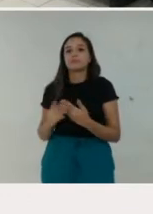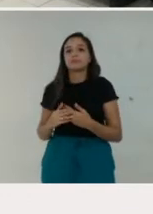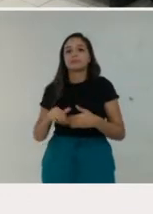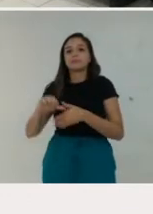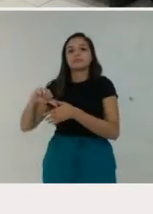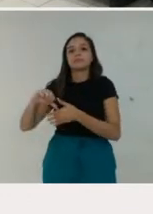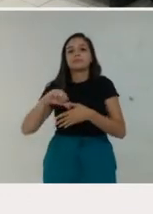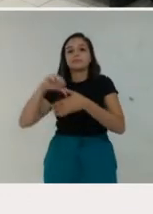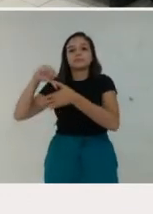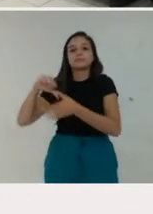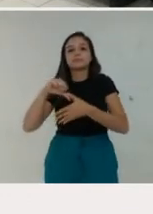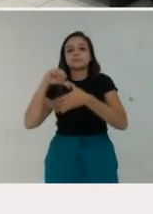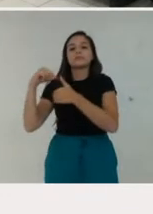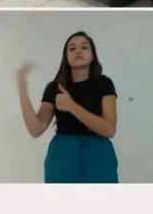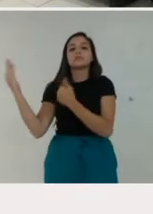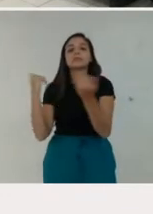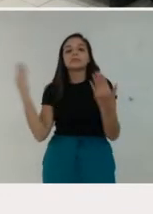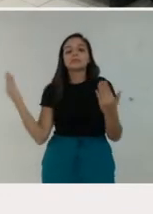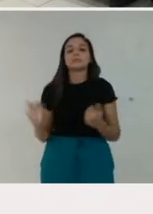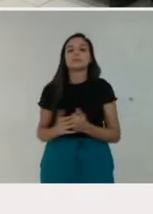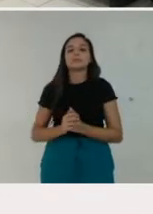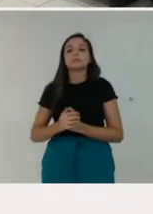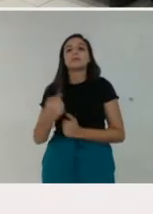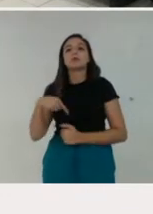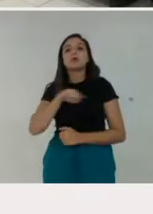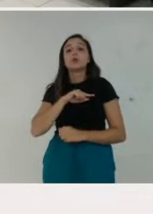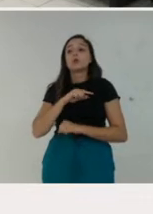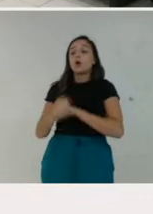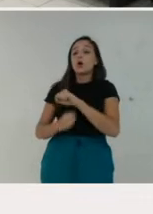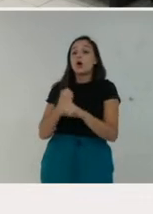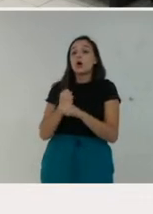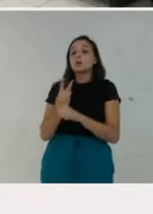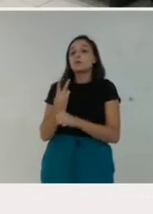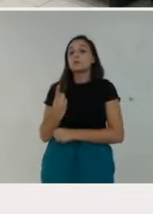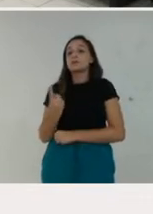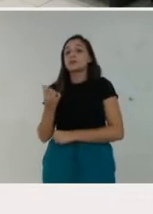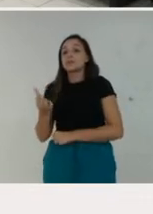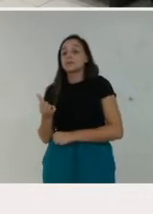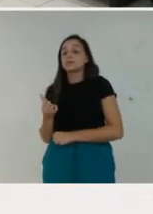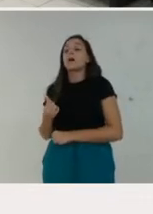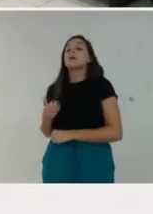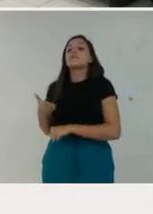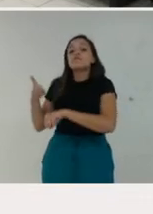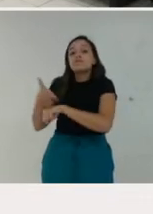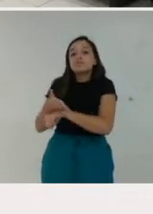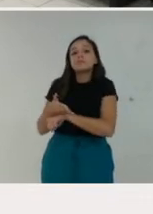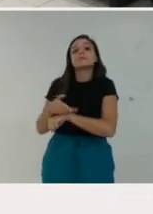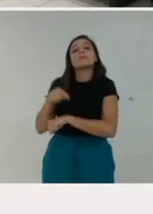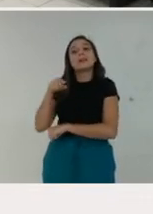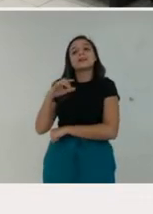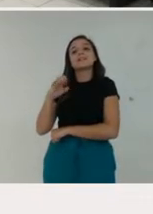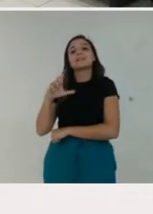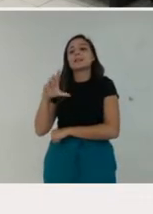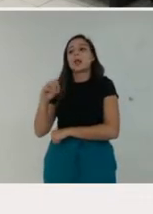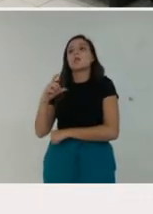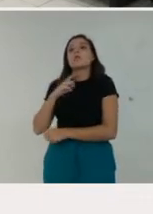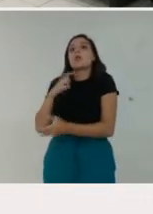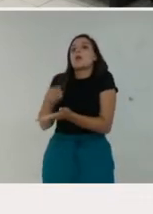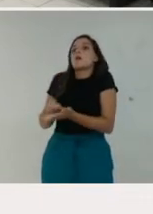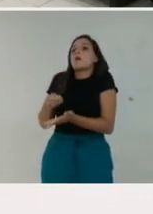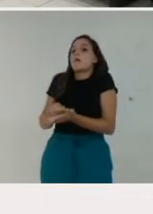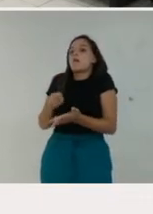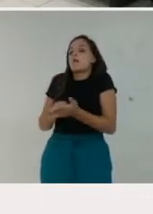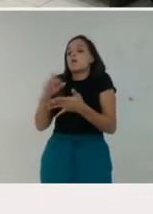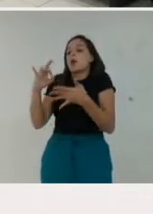Desde 2016, estamos nessa plataforma Cielo, que tem exigências muito específicas para a